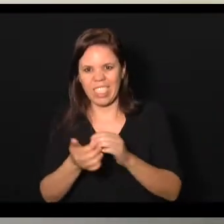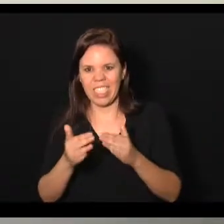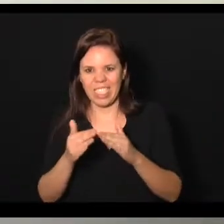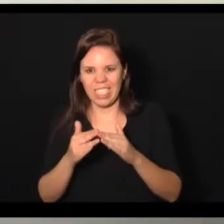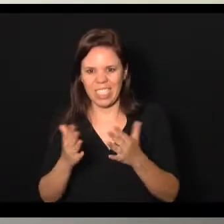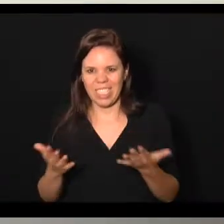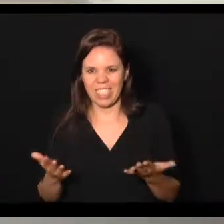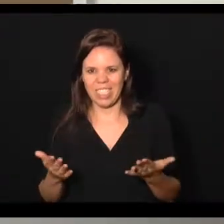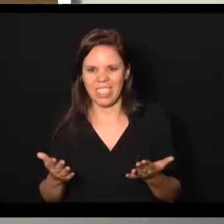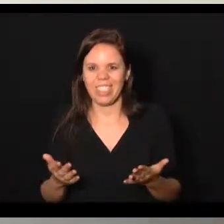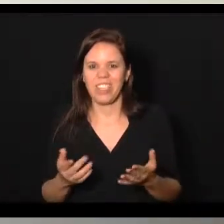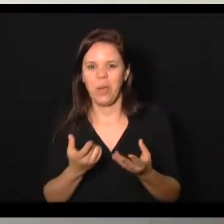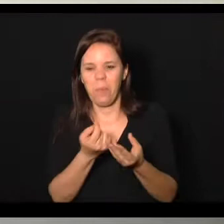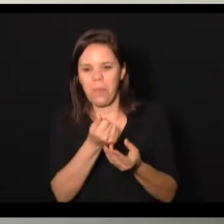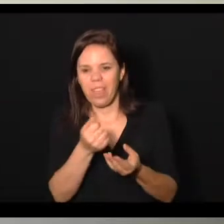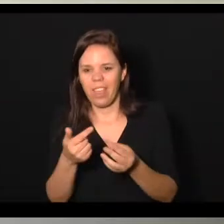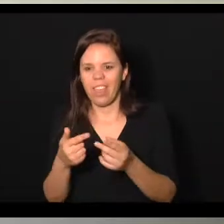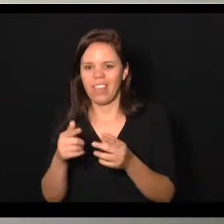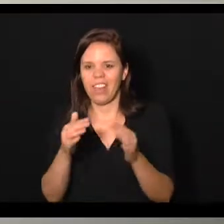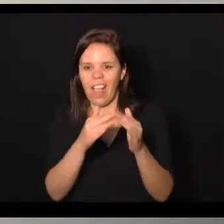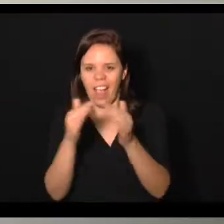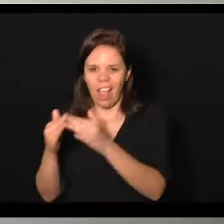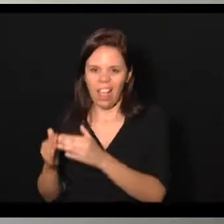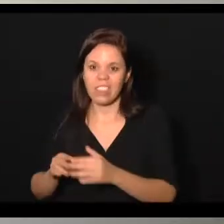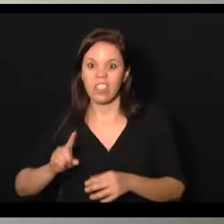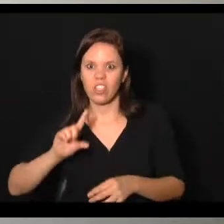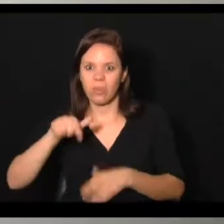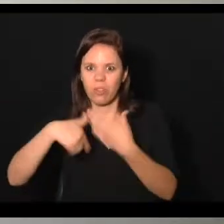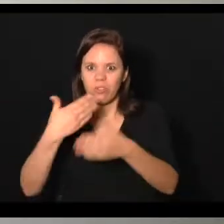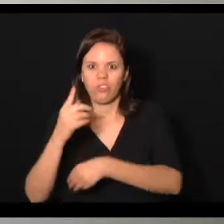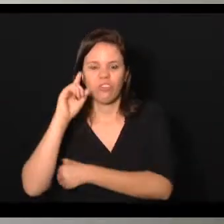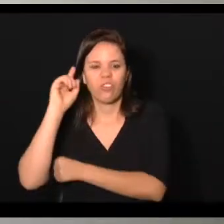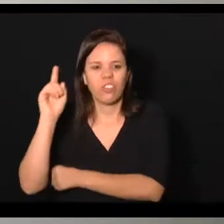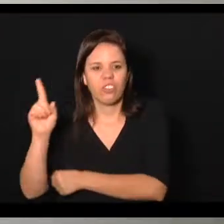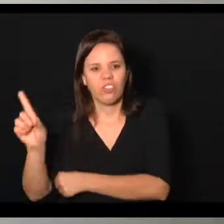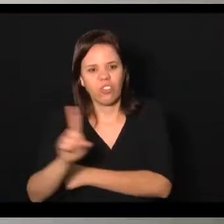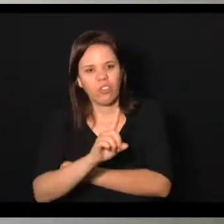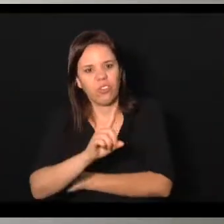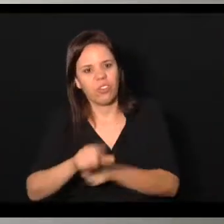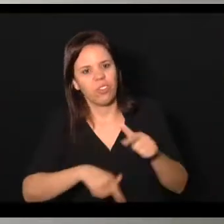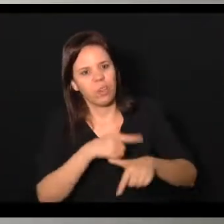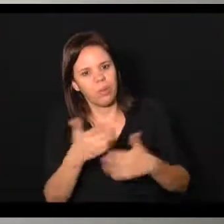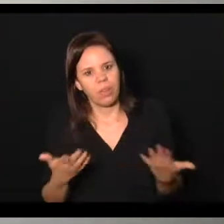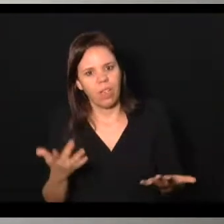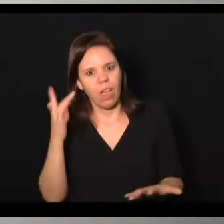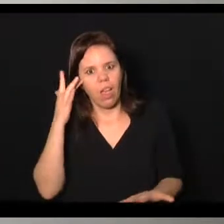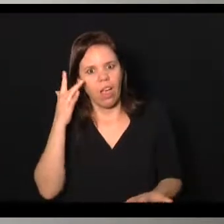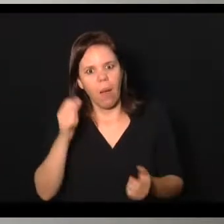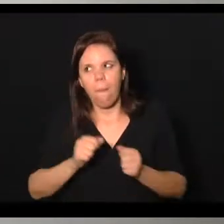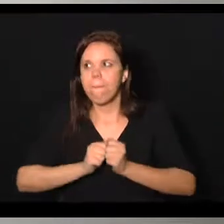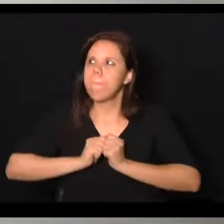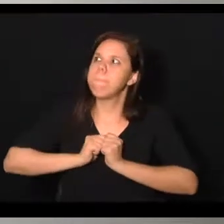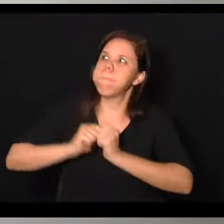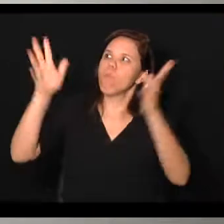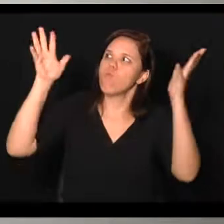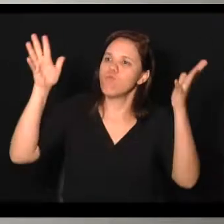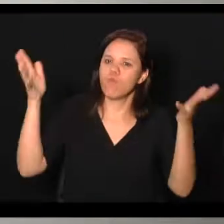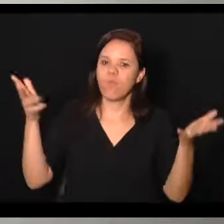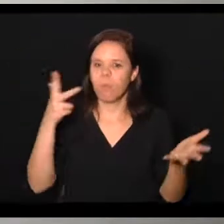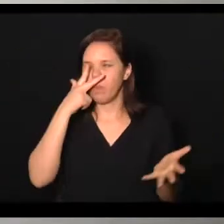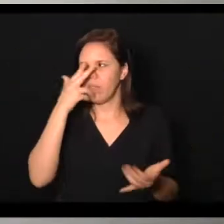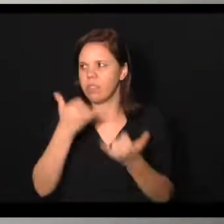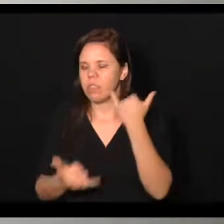objetos pequenos ou partes da casa. Certo dia, quando Renata chegou do trabalho, achou que uma bomba tinha explodido por ali